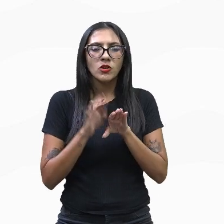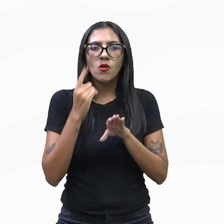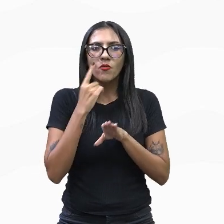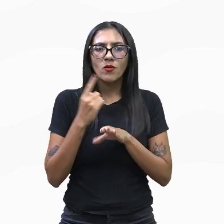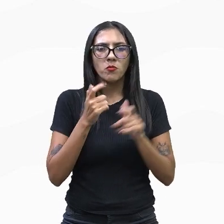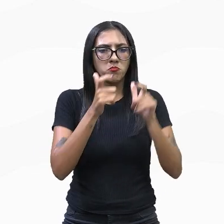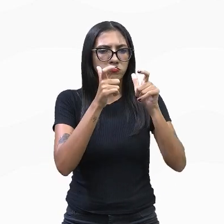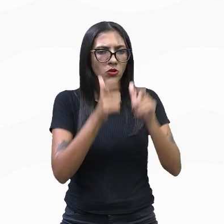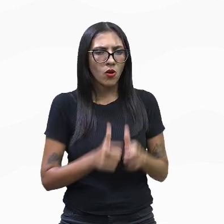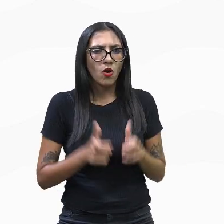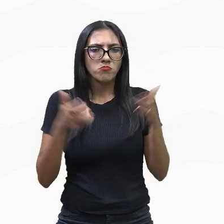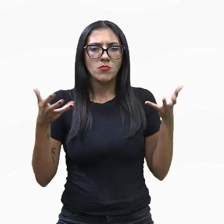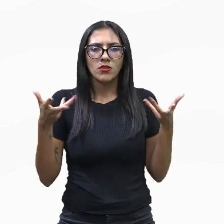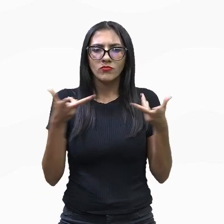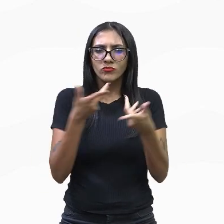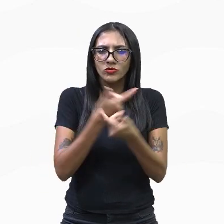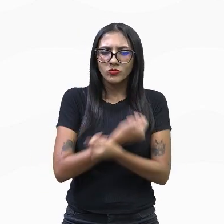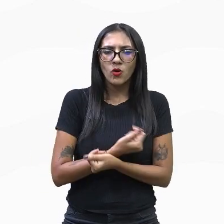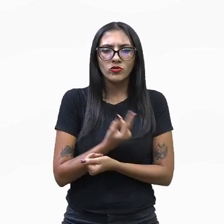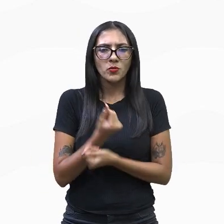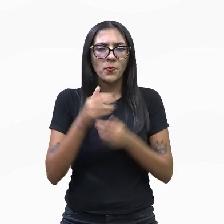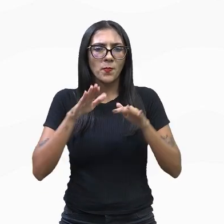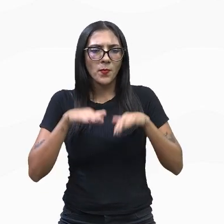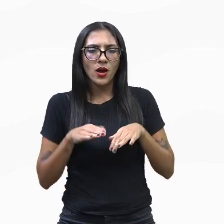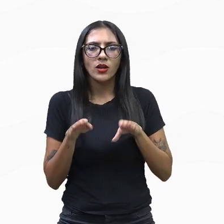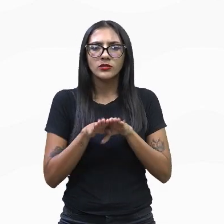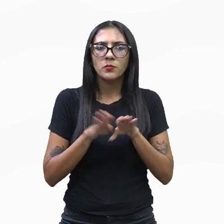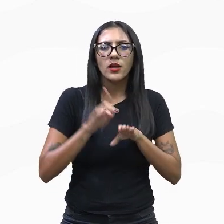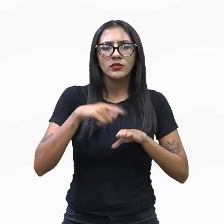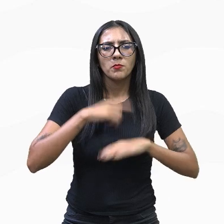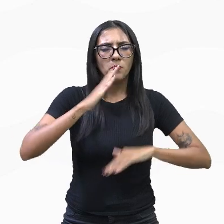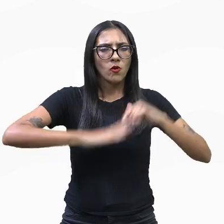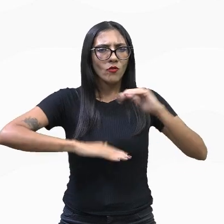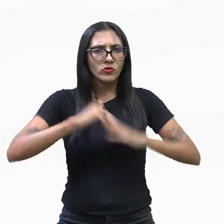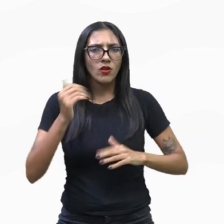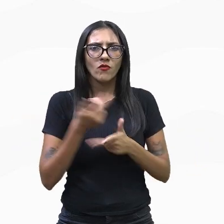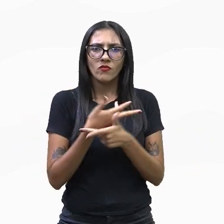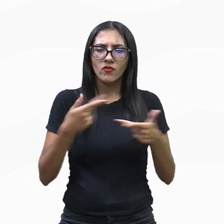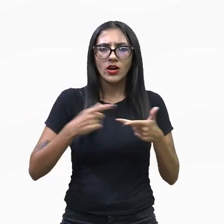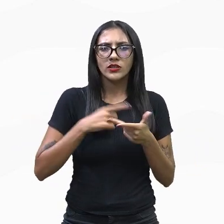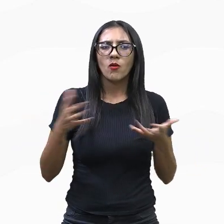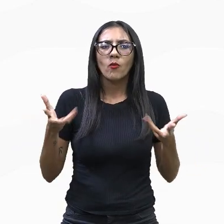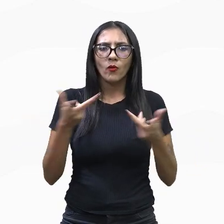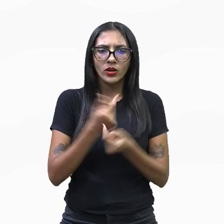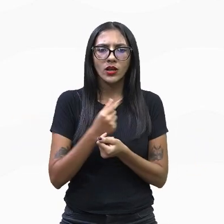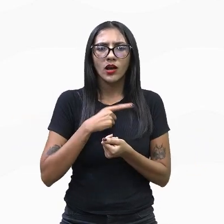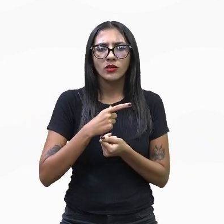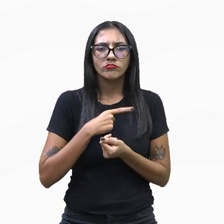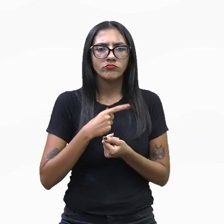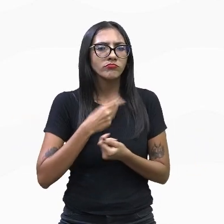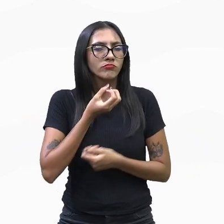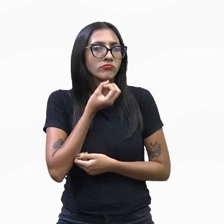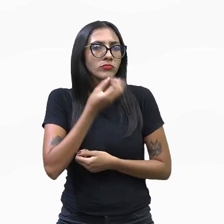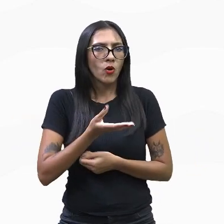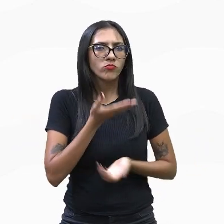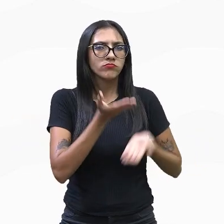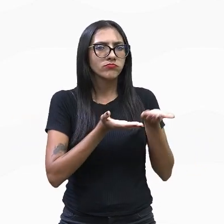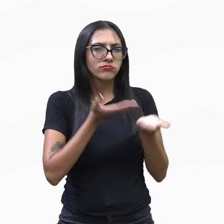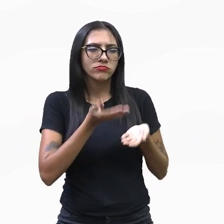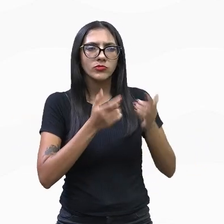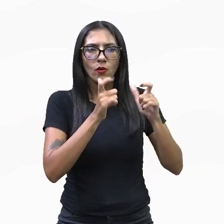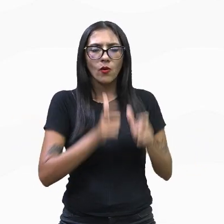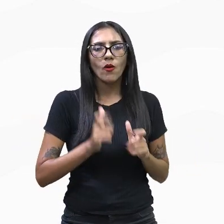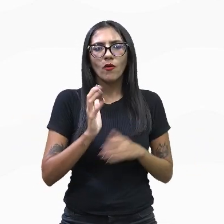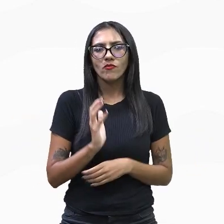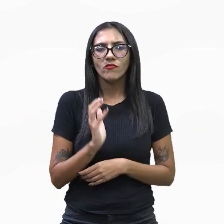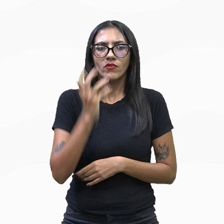que cabe no seu bolso. Trabalhamos com profissionais capacitados para servir no seu serviço, no seu evento.